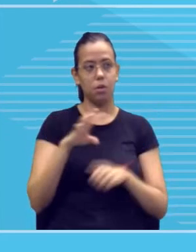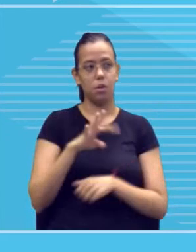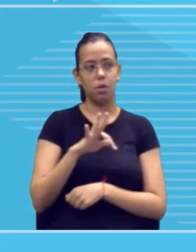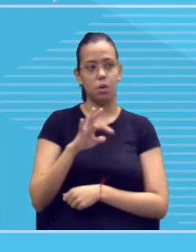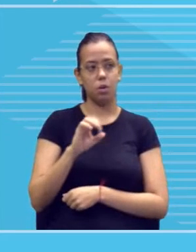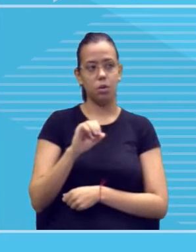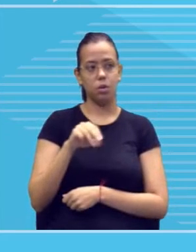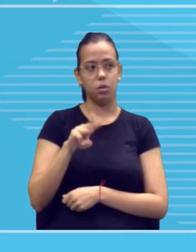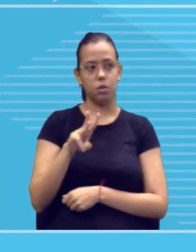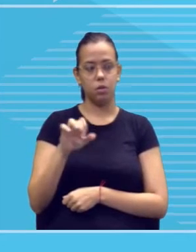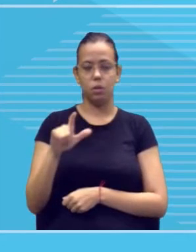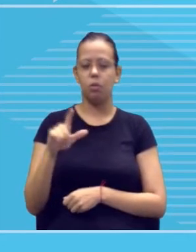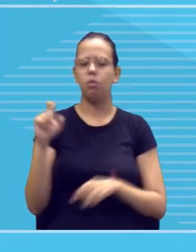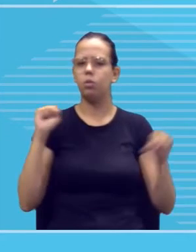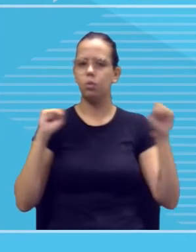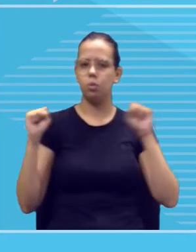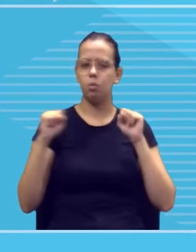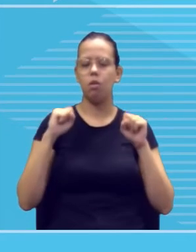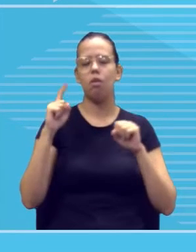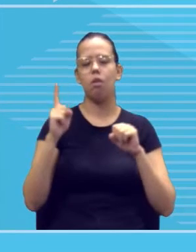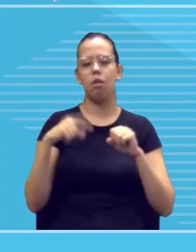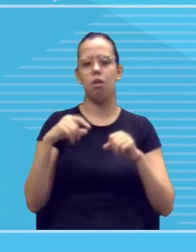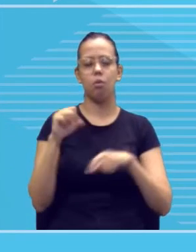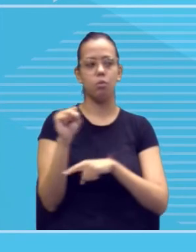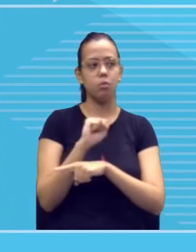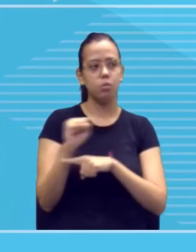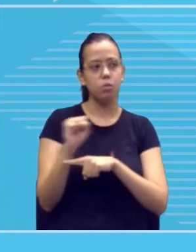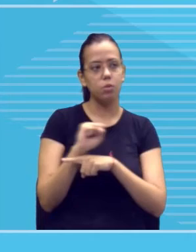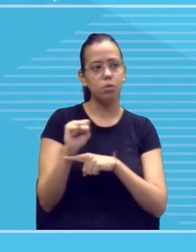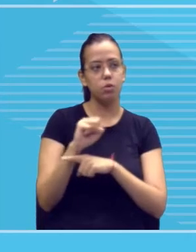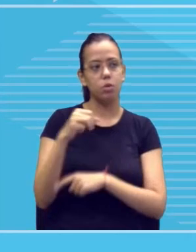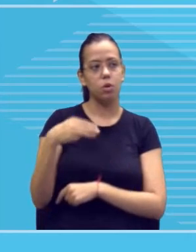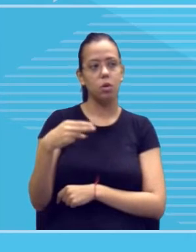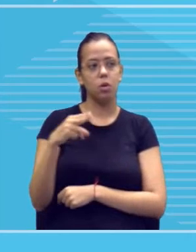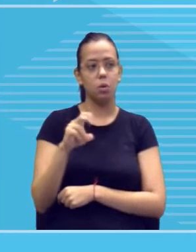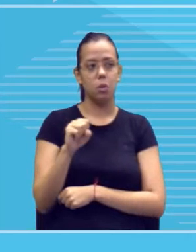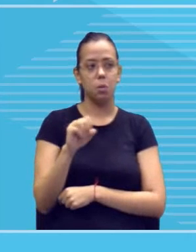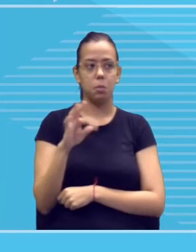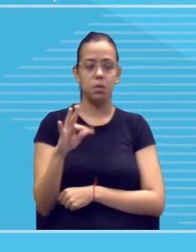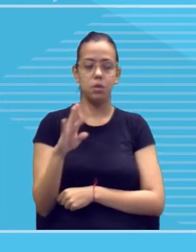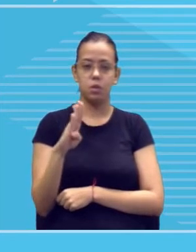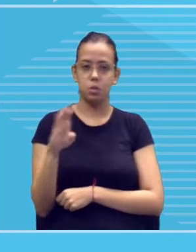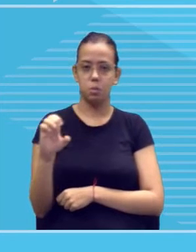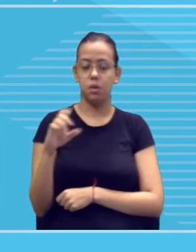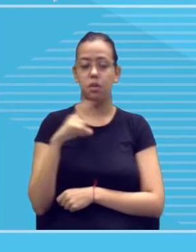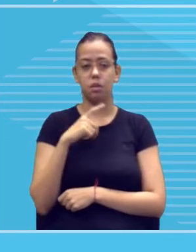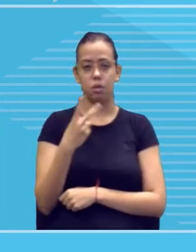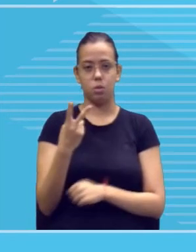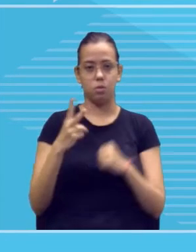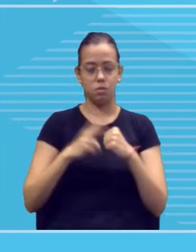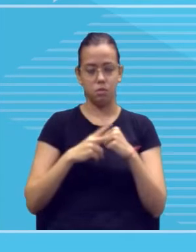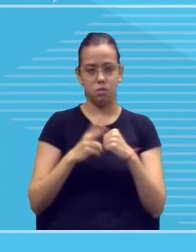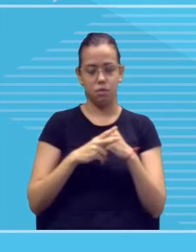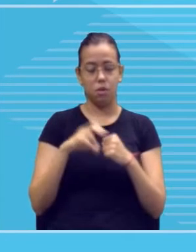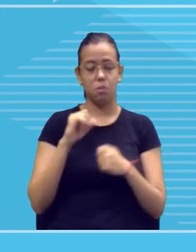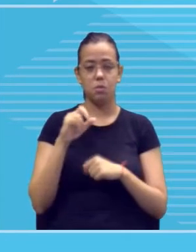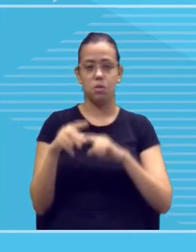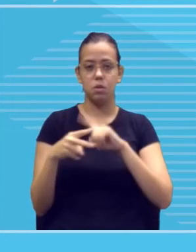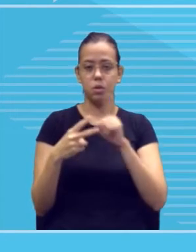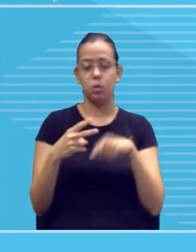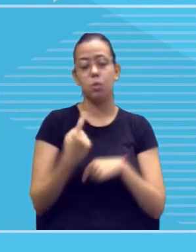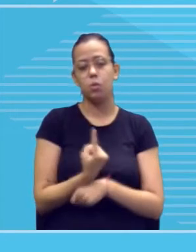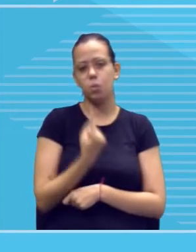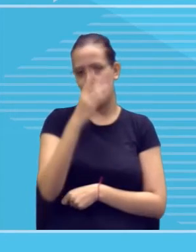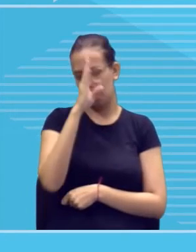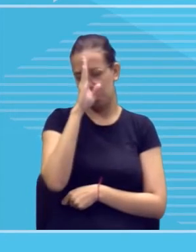a toalha mas bi Professor então aqui eu encontrei dois verbos várias tem dois verbos certamente um deles é